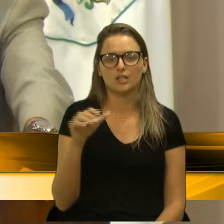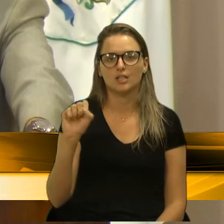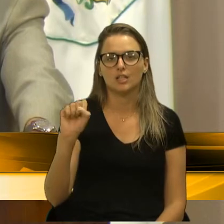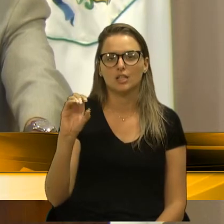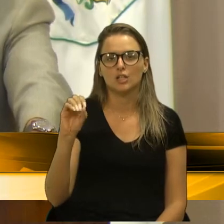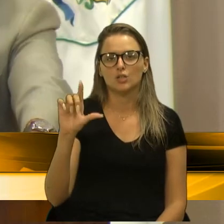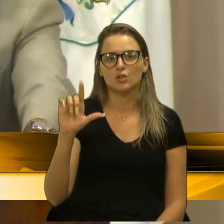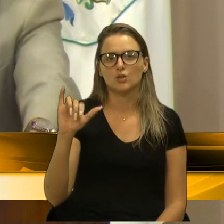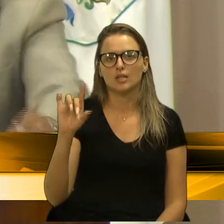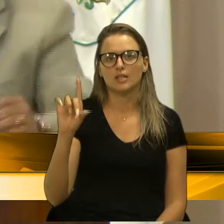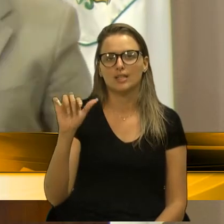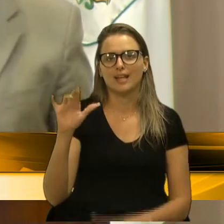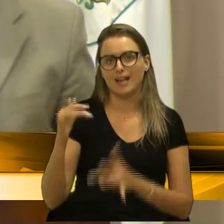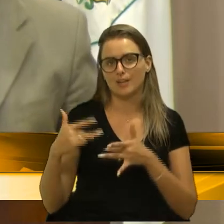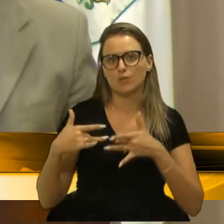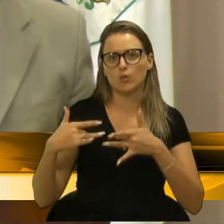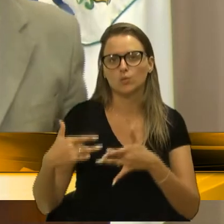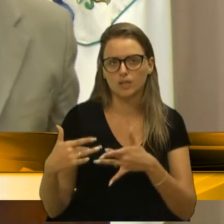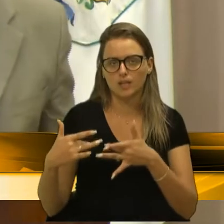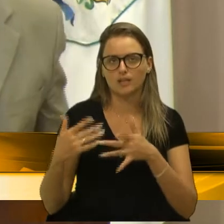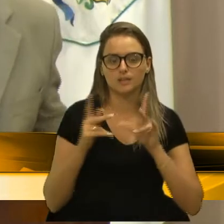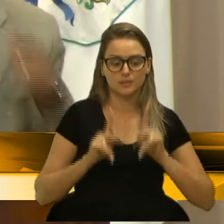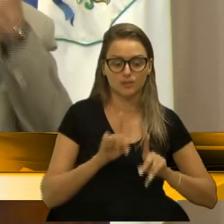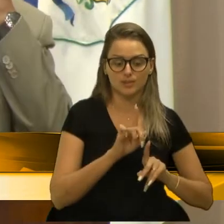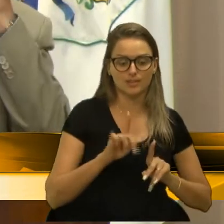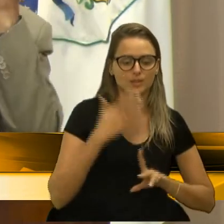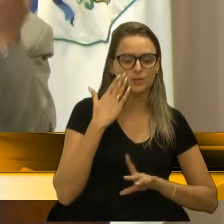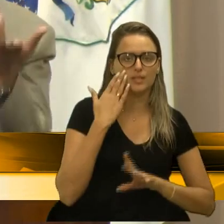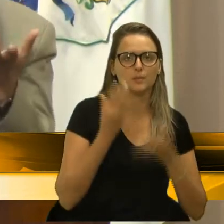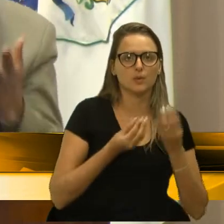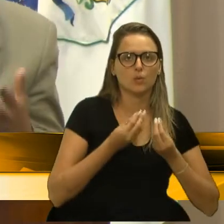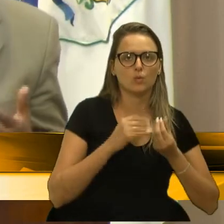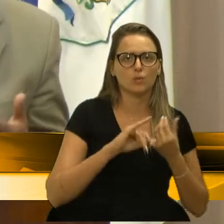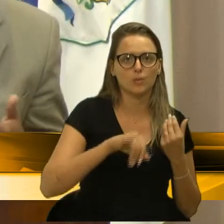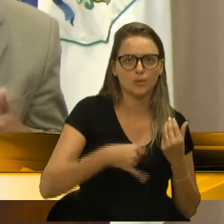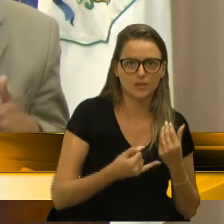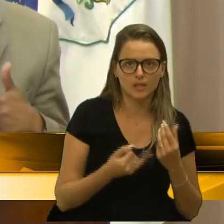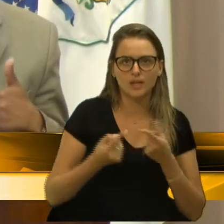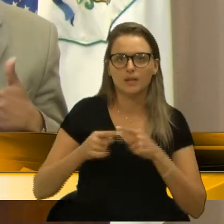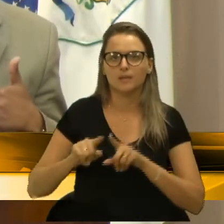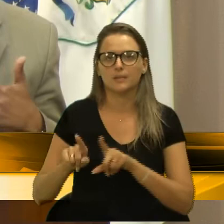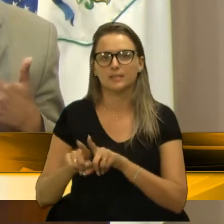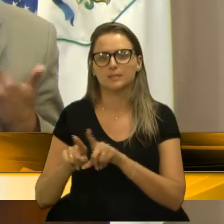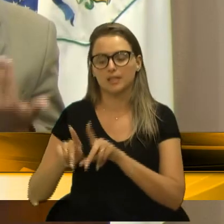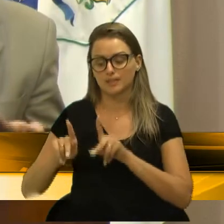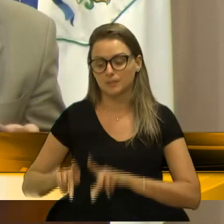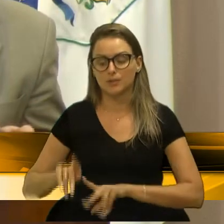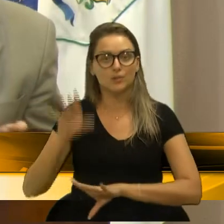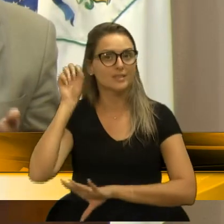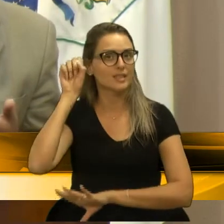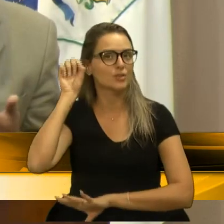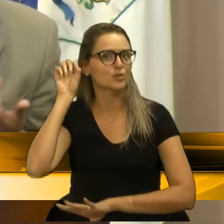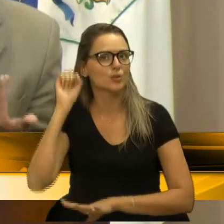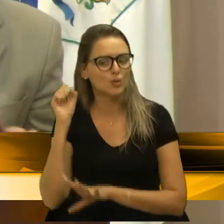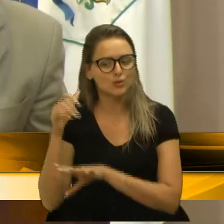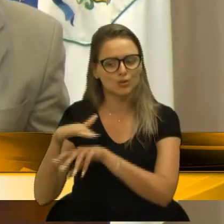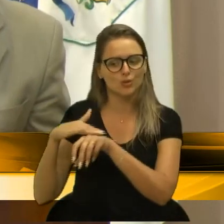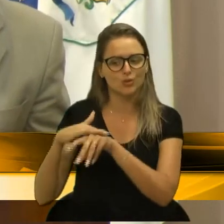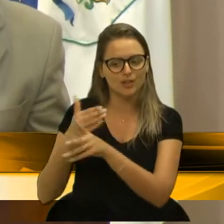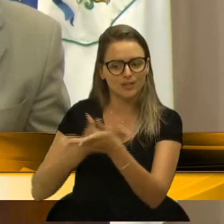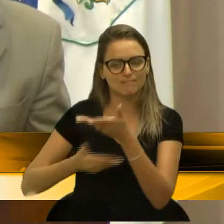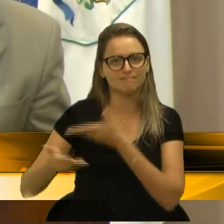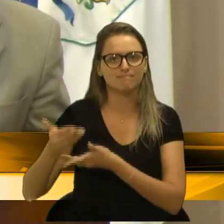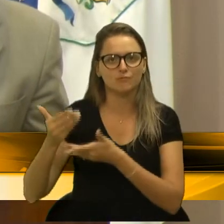por aqueles que talvez não souberam aproveitar, mas também querem que alguém escute, e talvez seja uma oportunidade de fazer